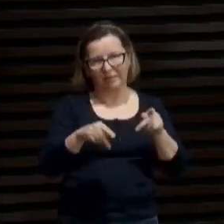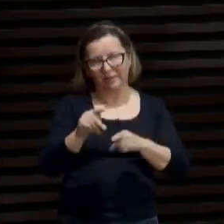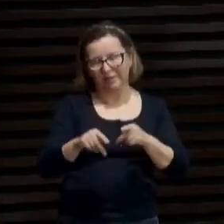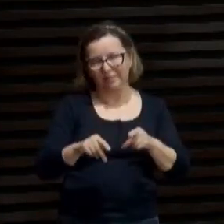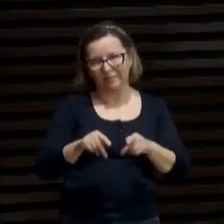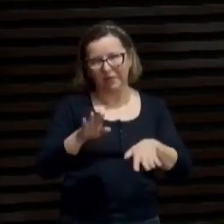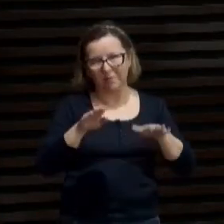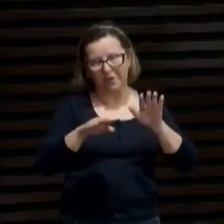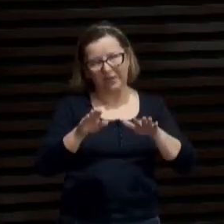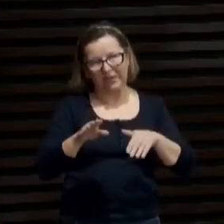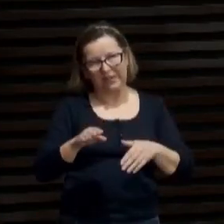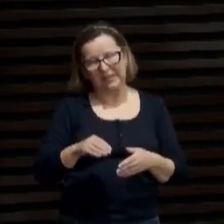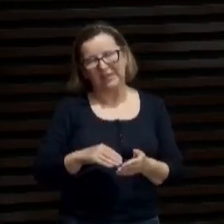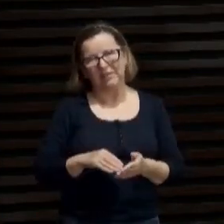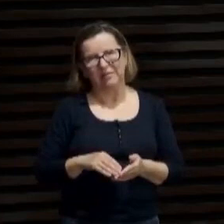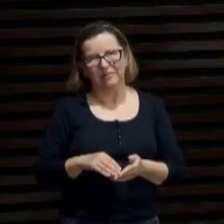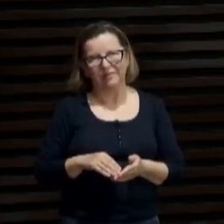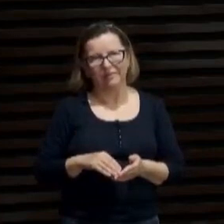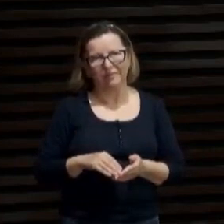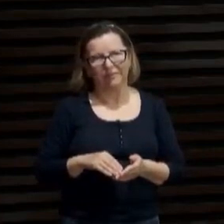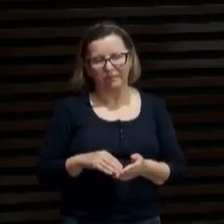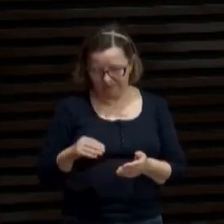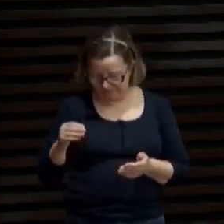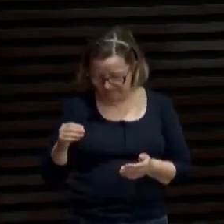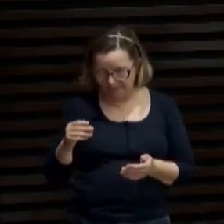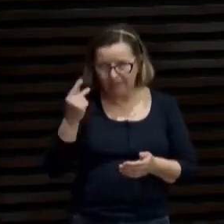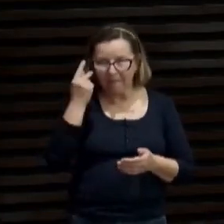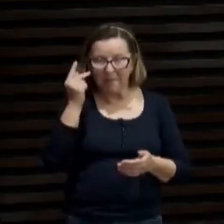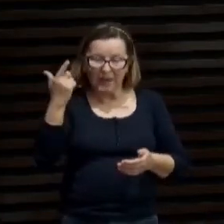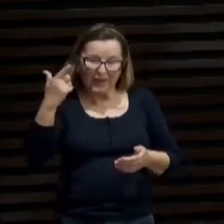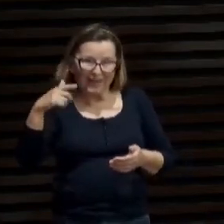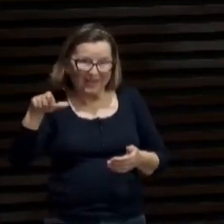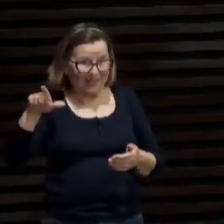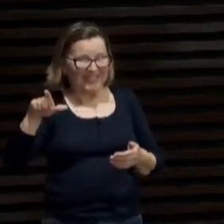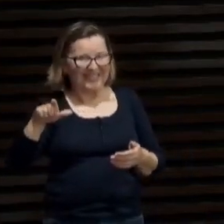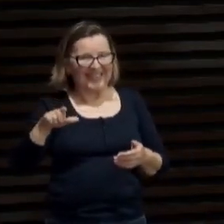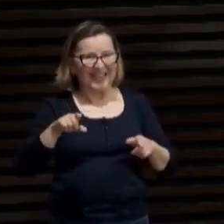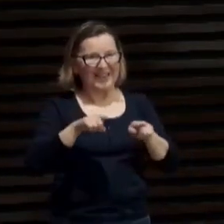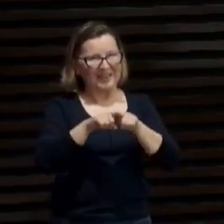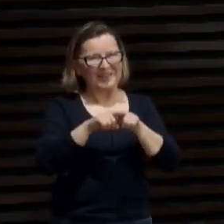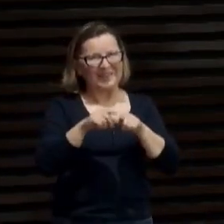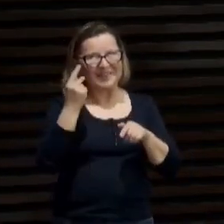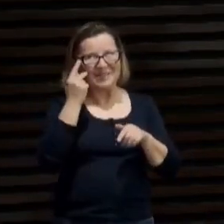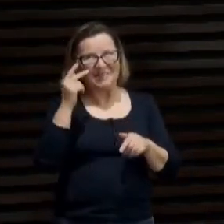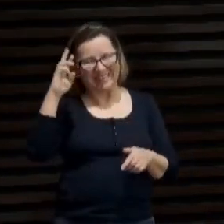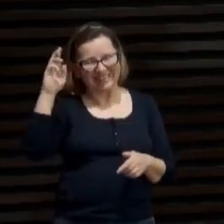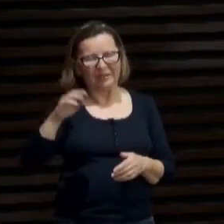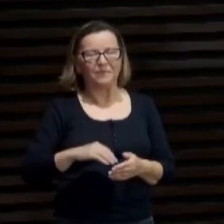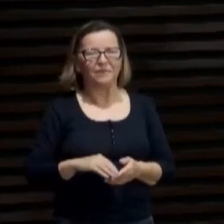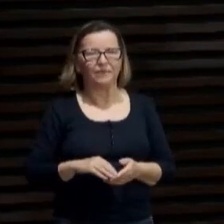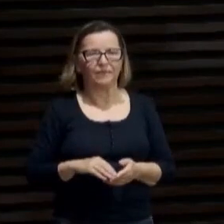Moderação é você abrir mão da sua razão para ganhar um irmão. Ele não diz ali para a Evódia quem está certo e quem está